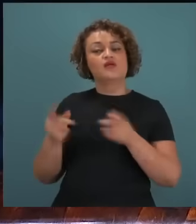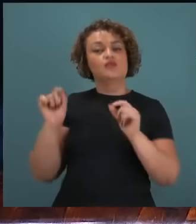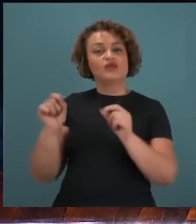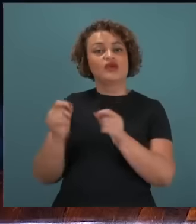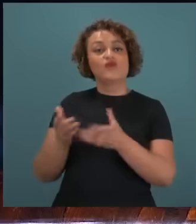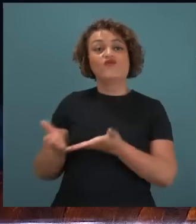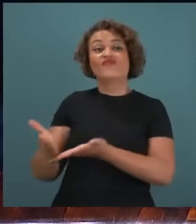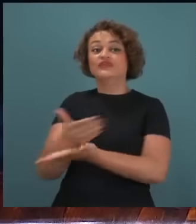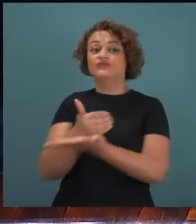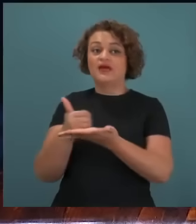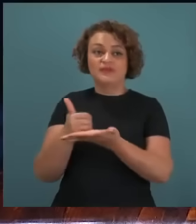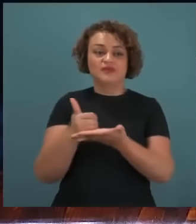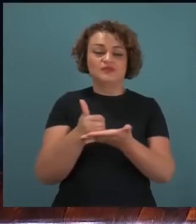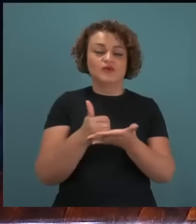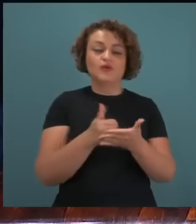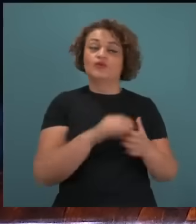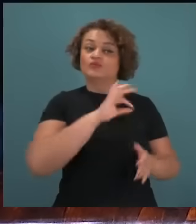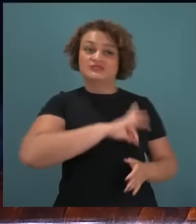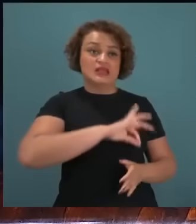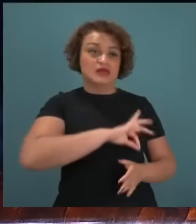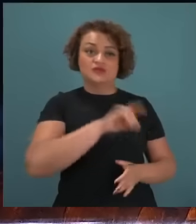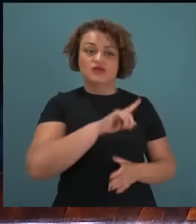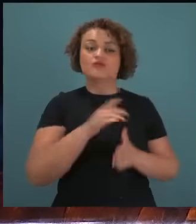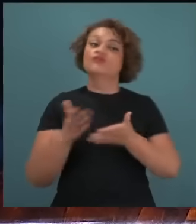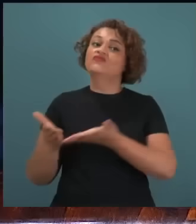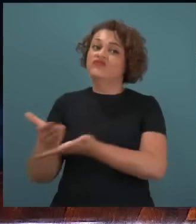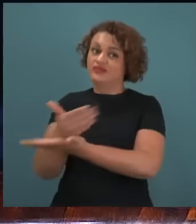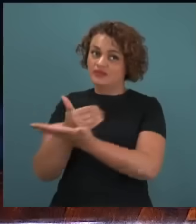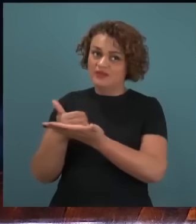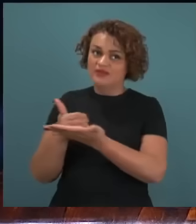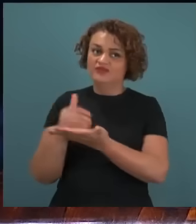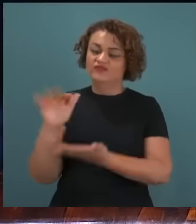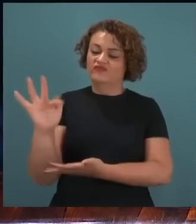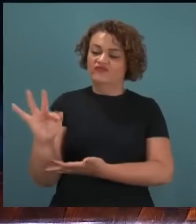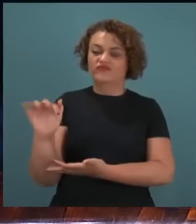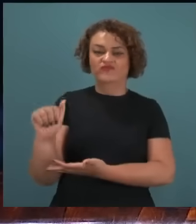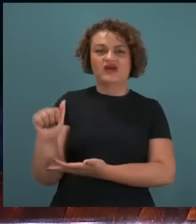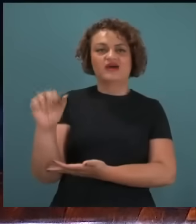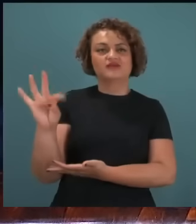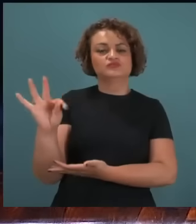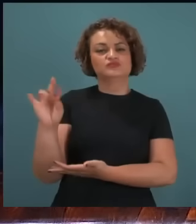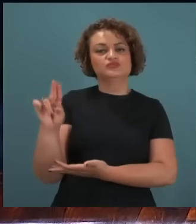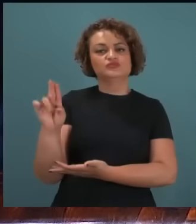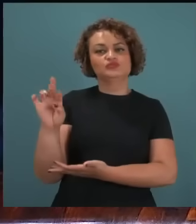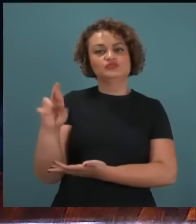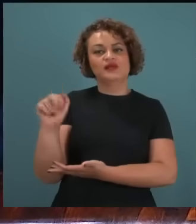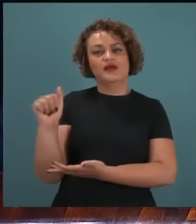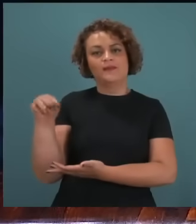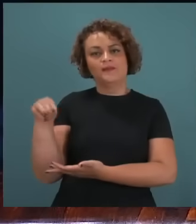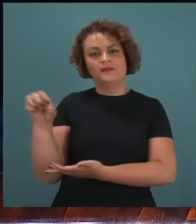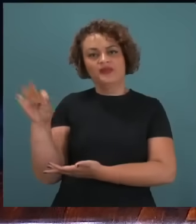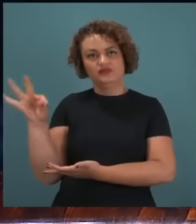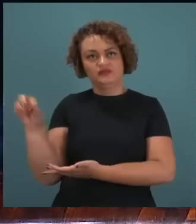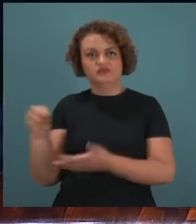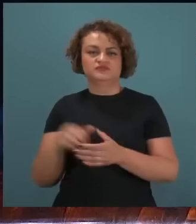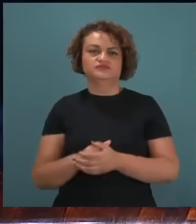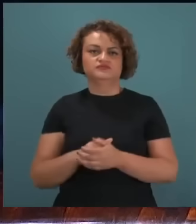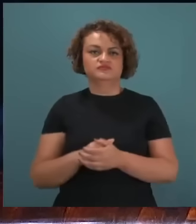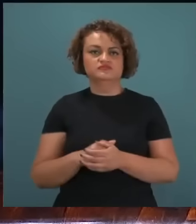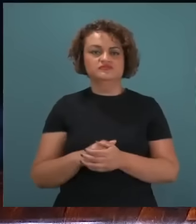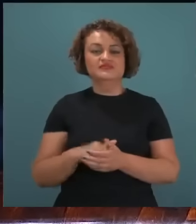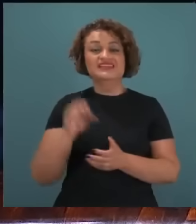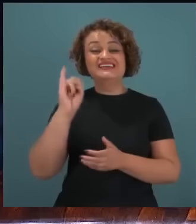dos trabalhadores. Senhor presidente, está com um perverso sistema. Se acabarem